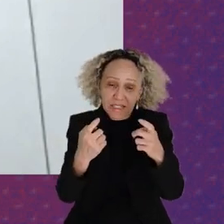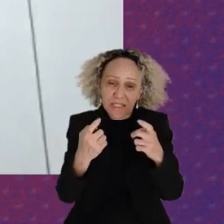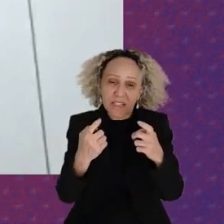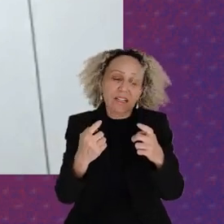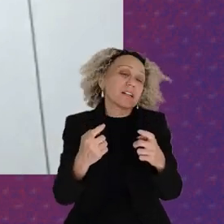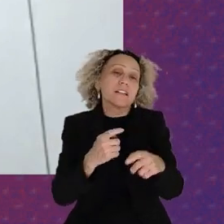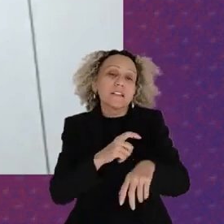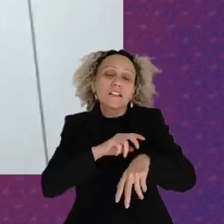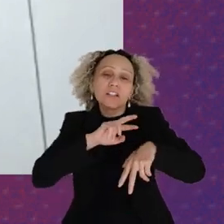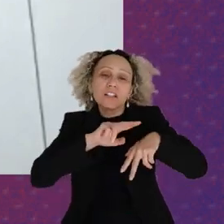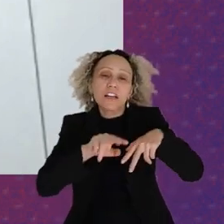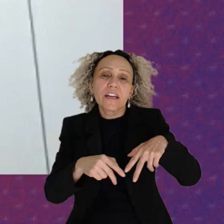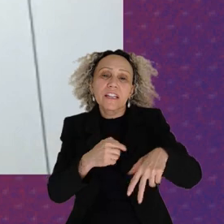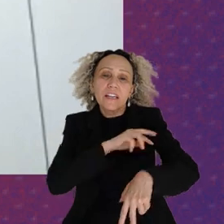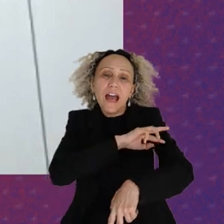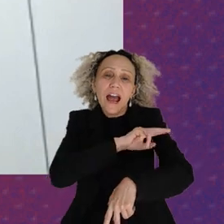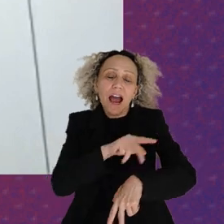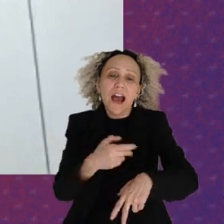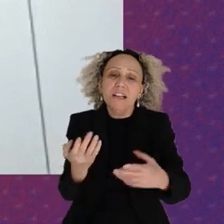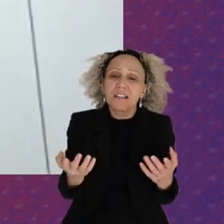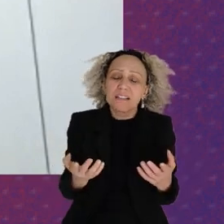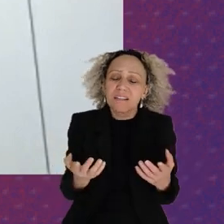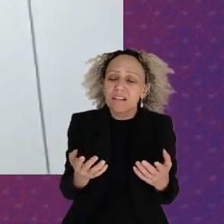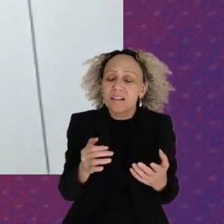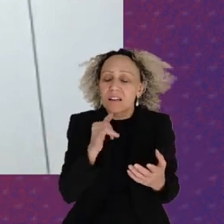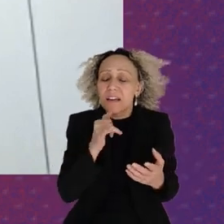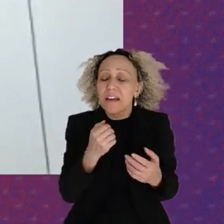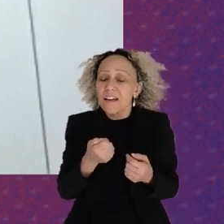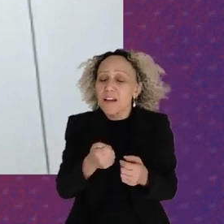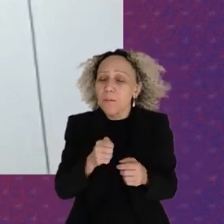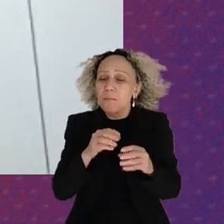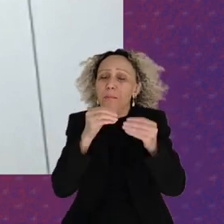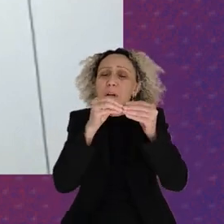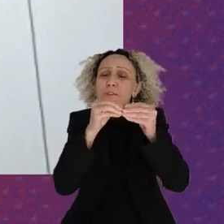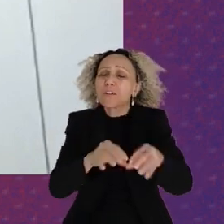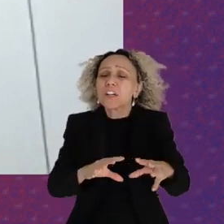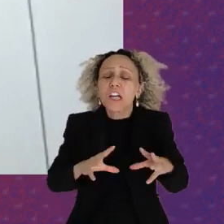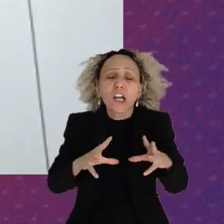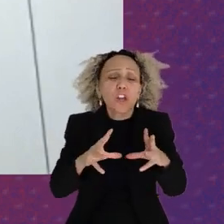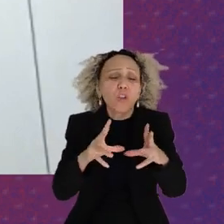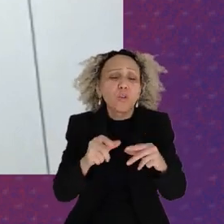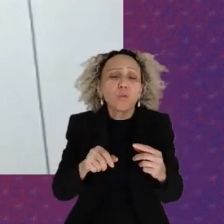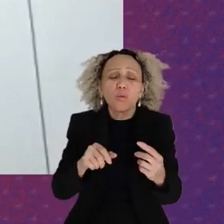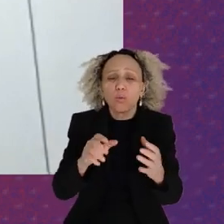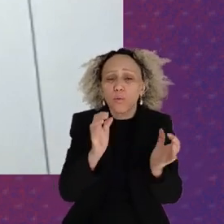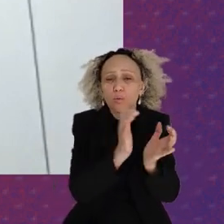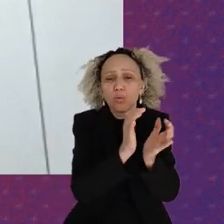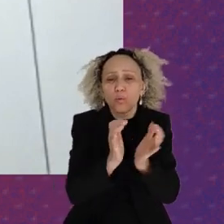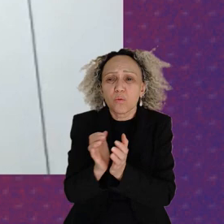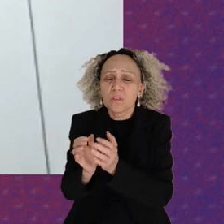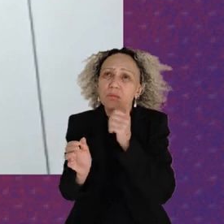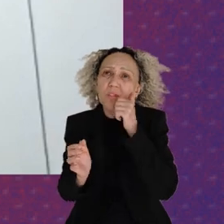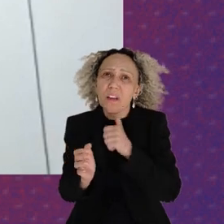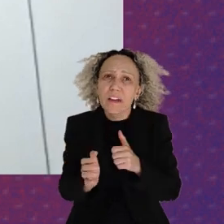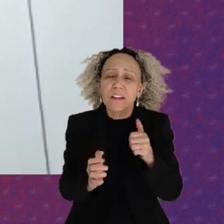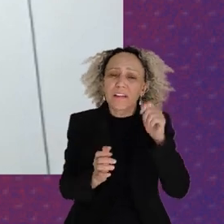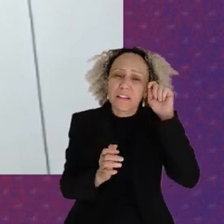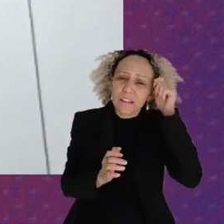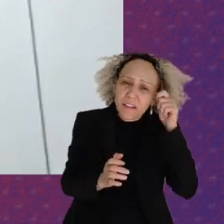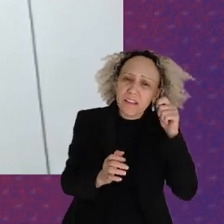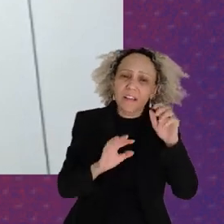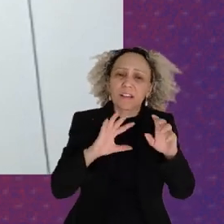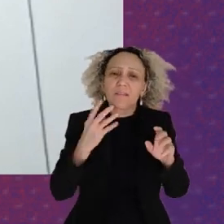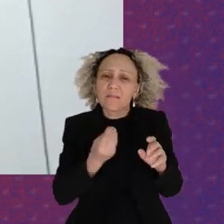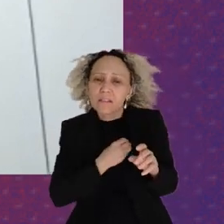negras, periféricas, lésbicas, bissexuais, trans, jovens, mulheres do campo, mulheres com